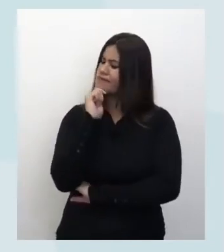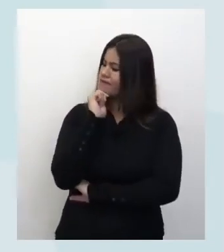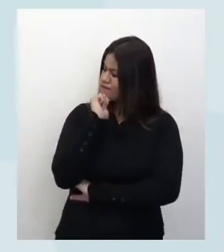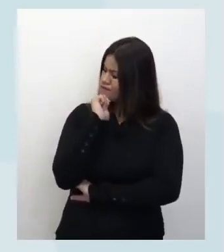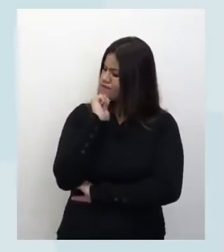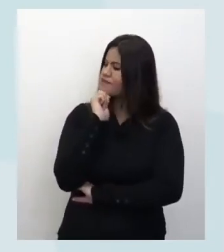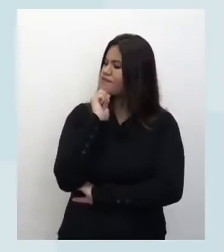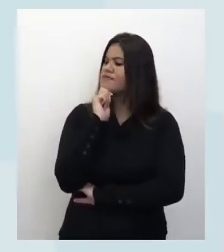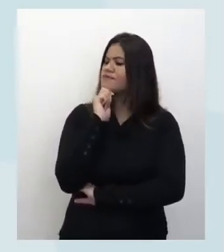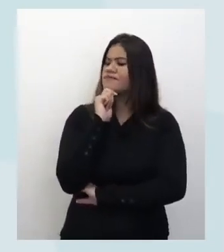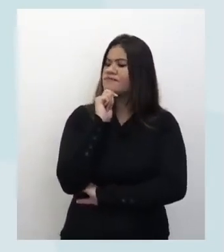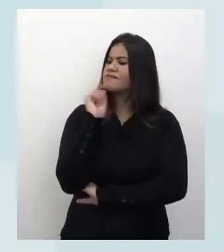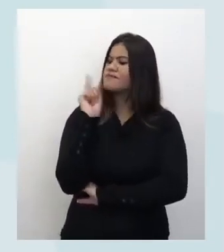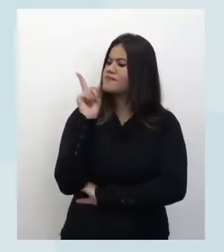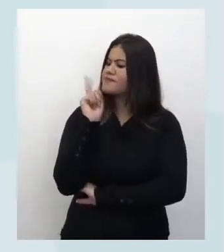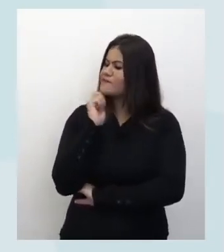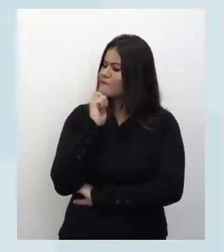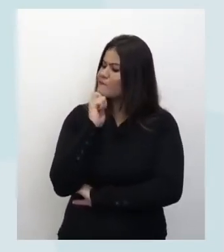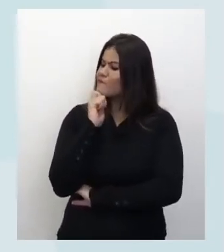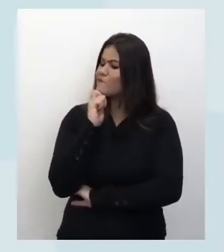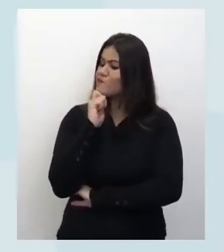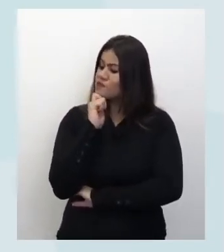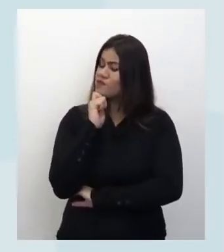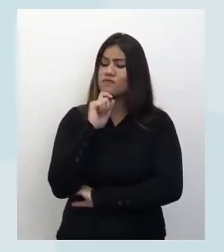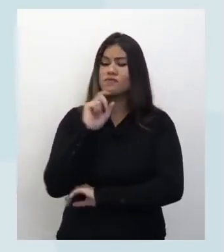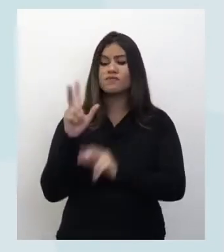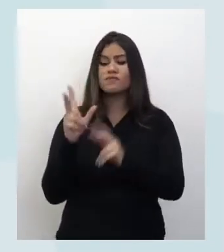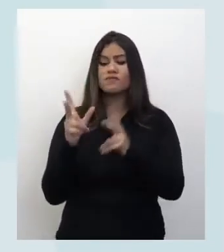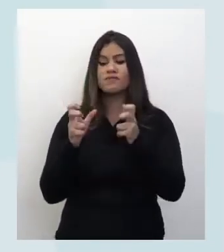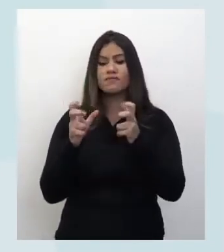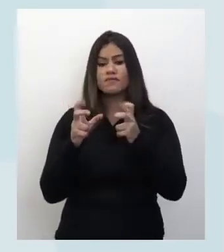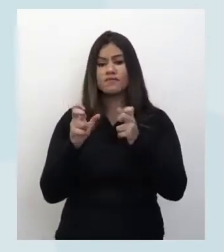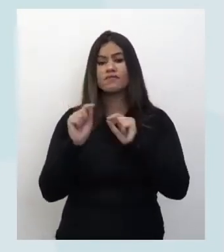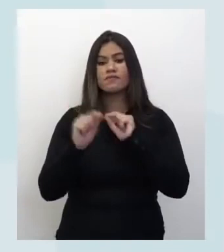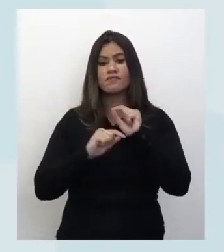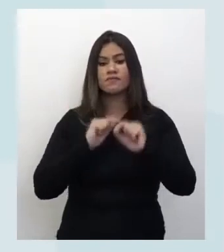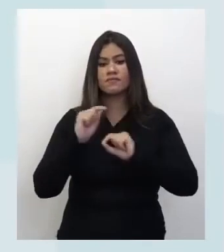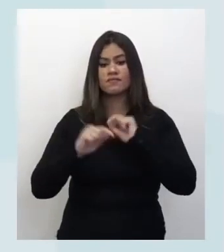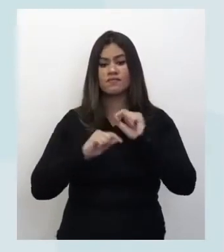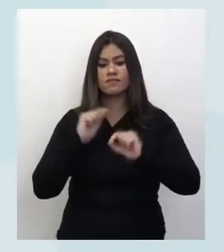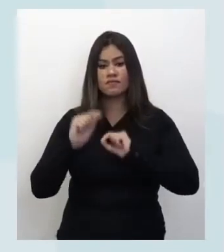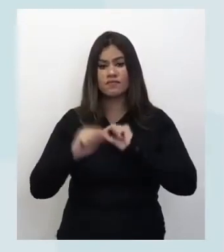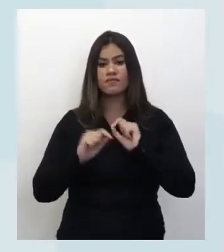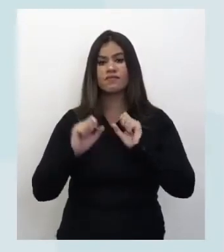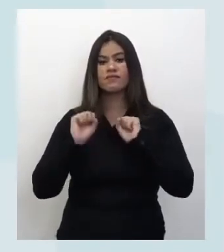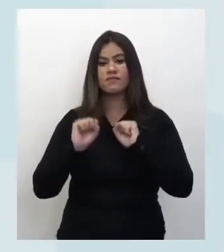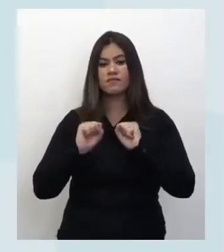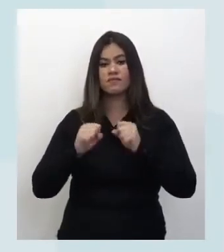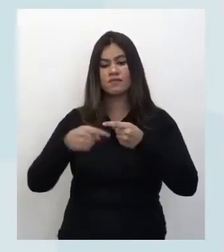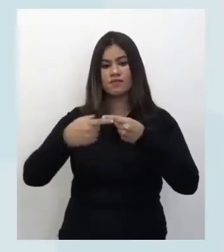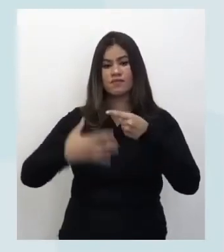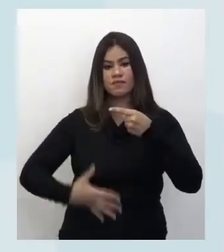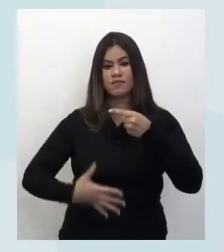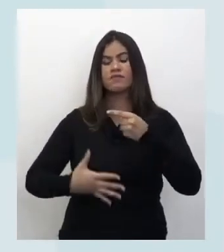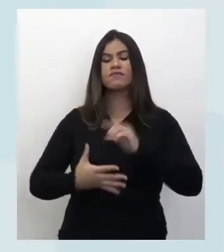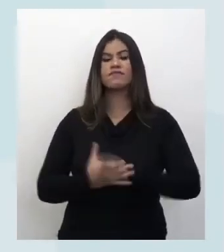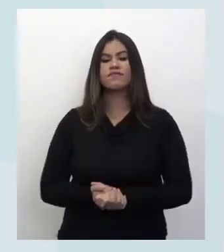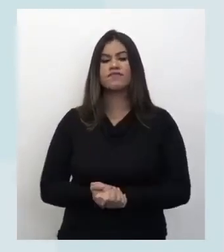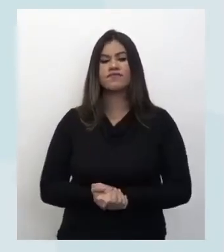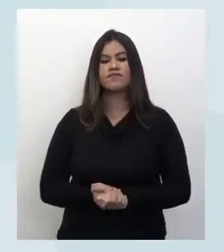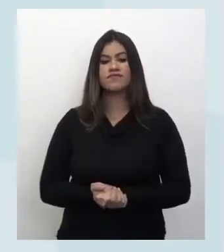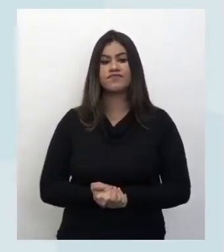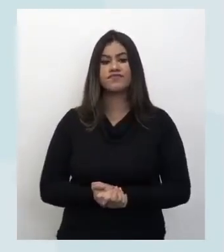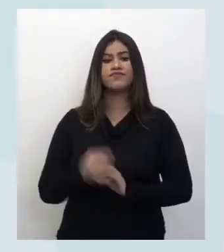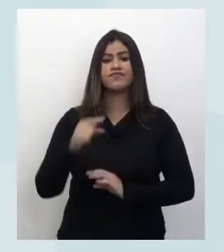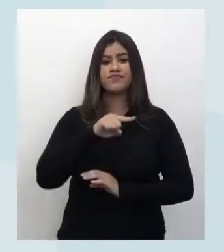a observação. E aí, o que vocês conseguem observar? Vão colocando lá no chat. Você sabe, né, qual